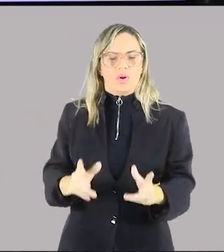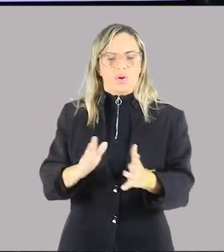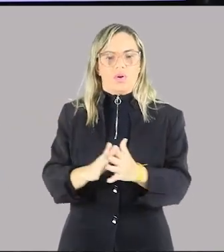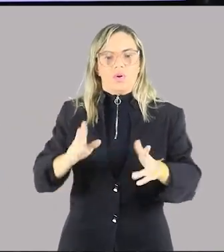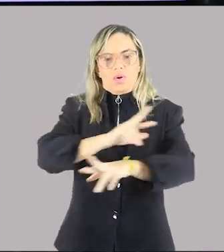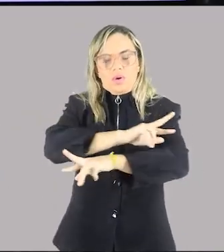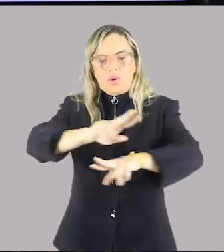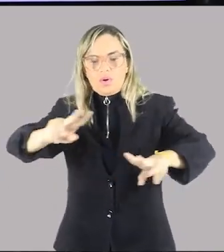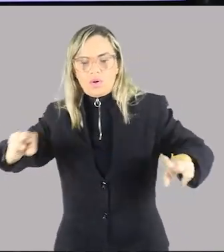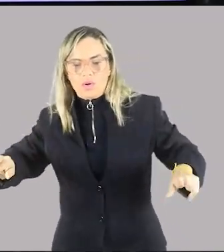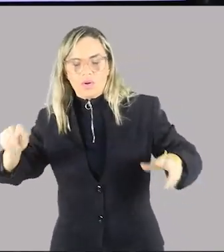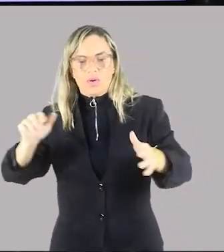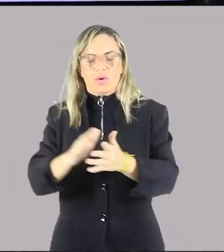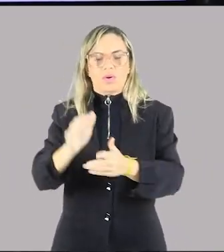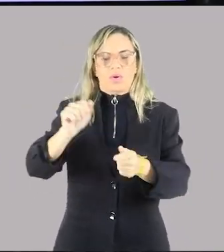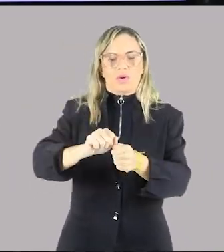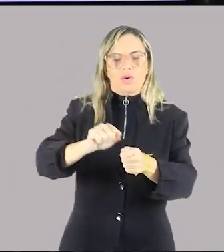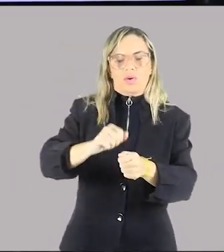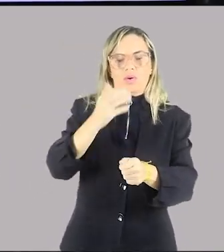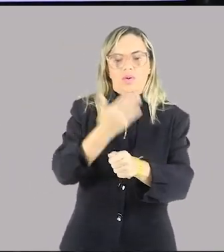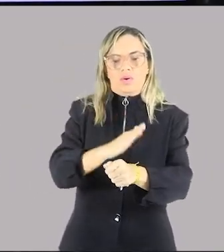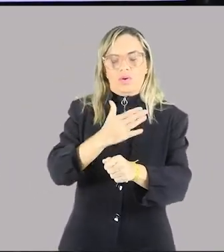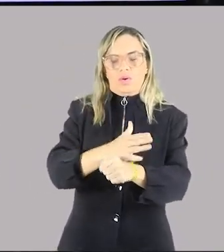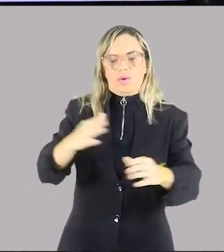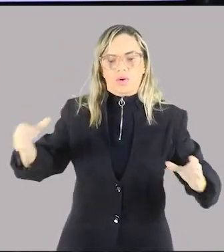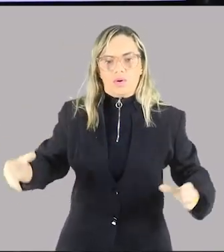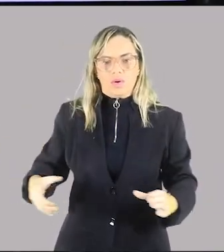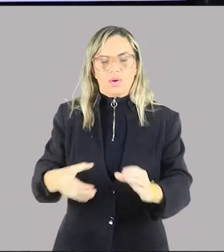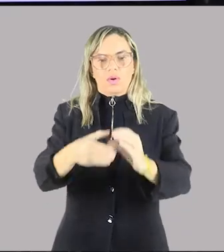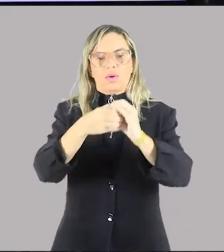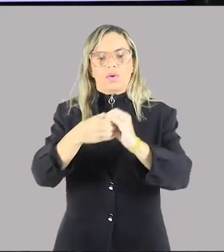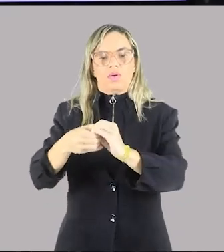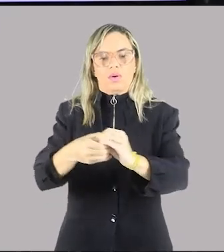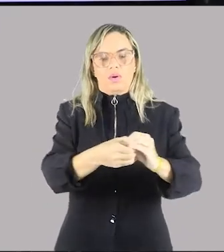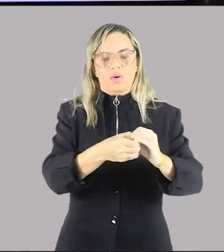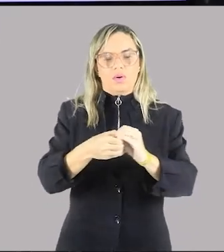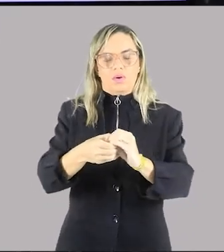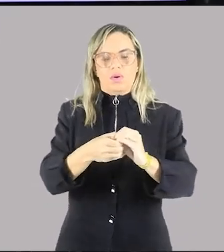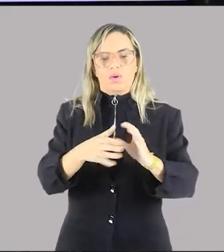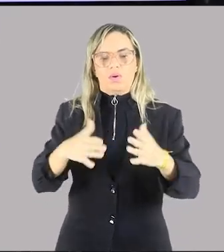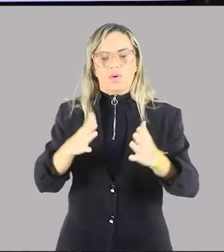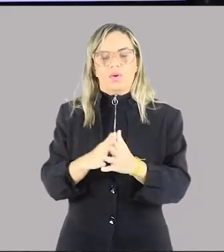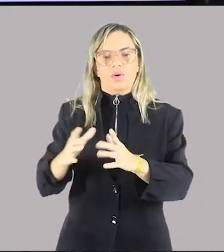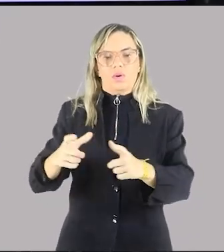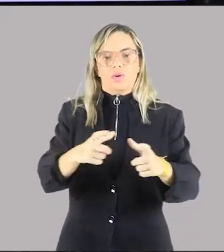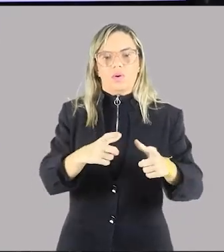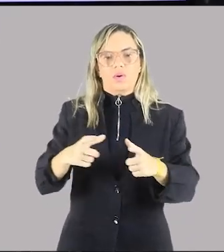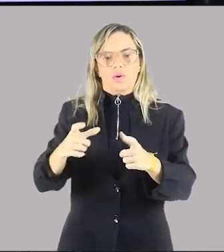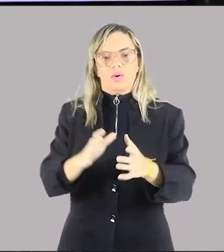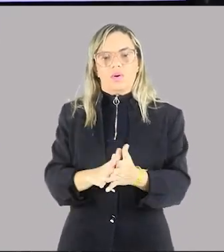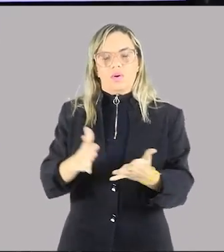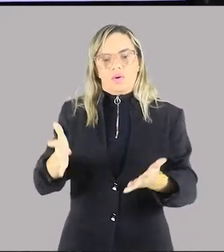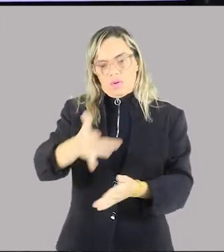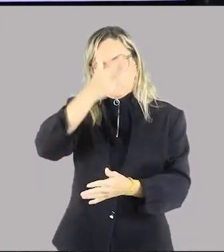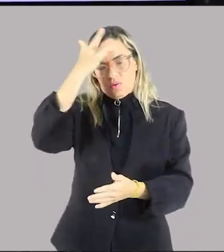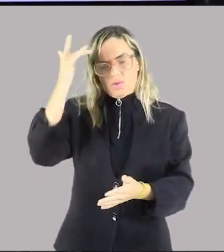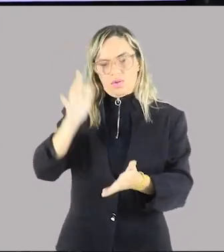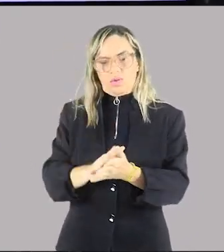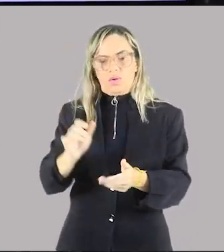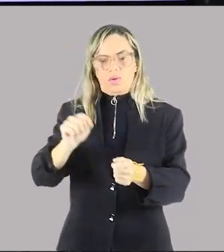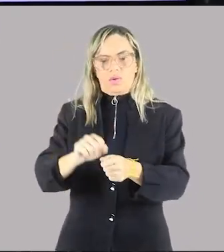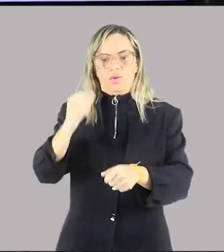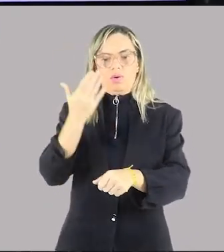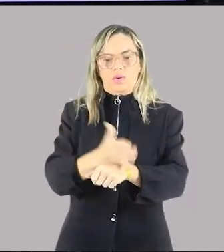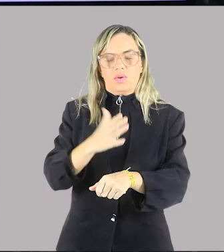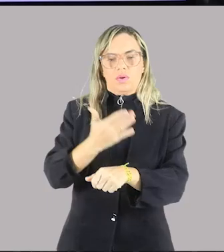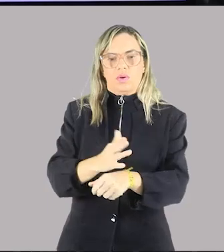que podem agir em conjunto com o Estado. Portanto, abarca todos os sujeitos que atuam em nome